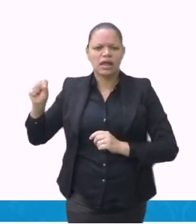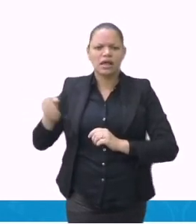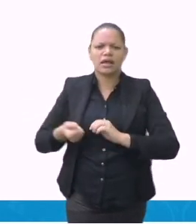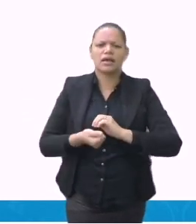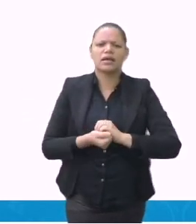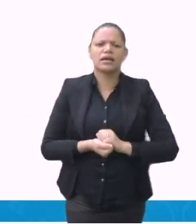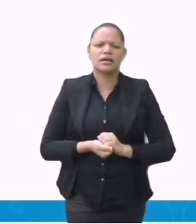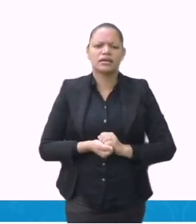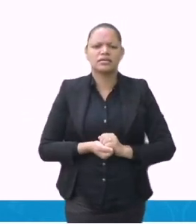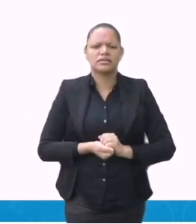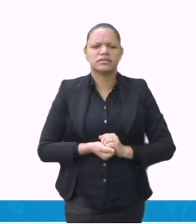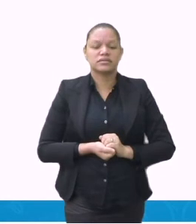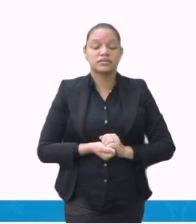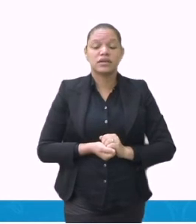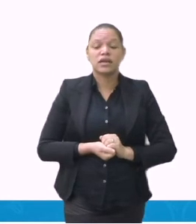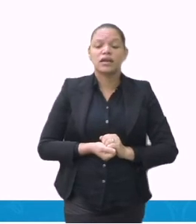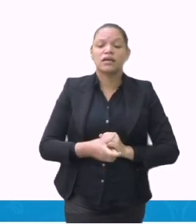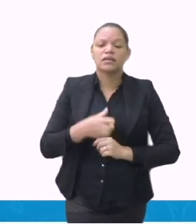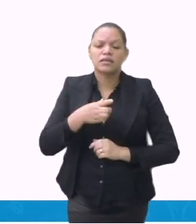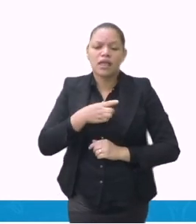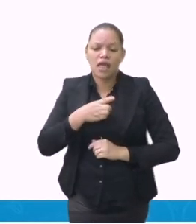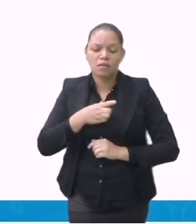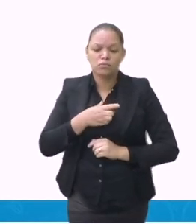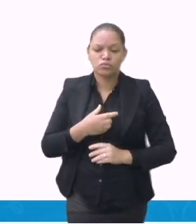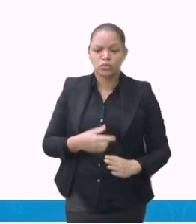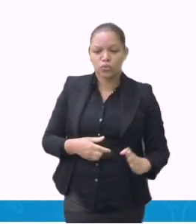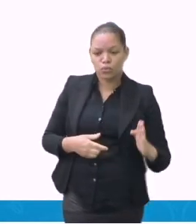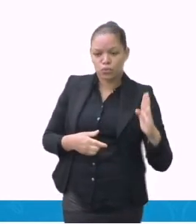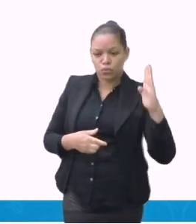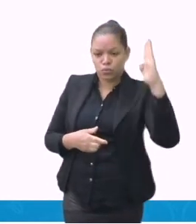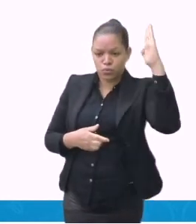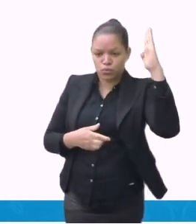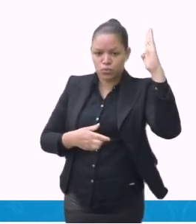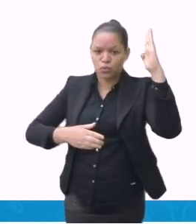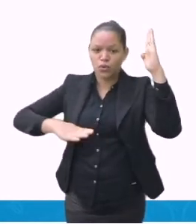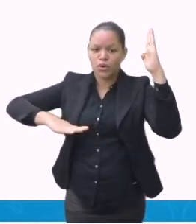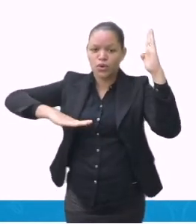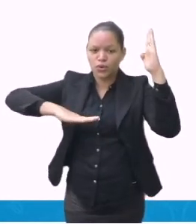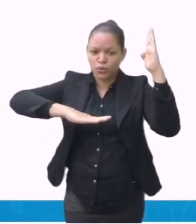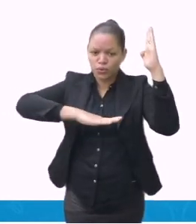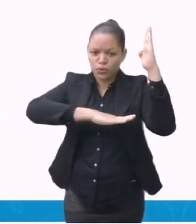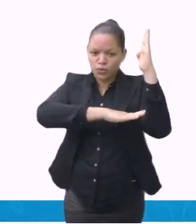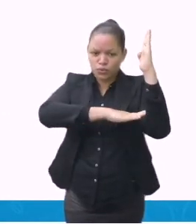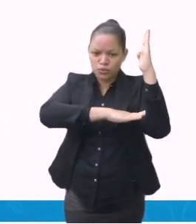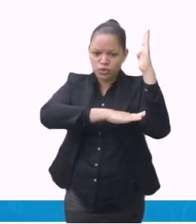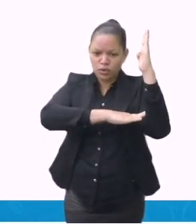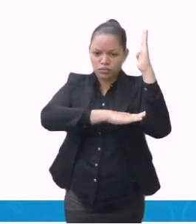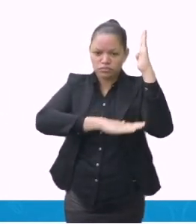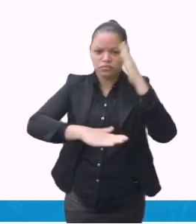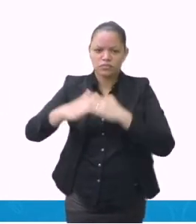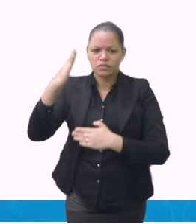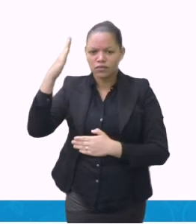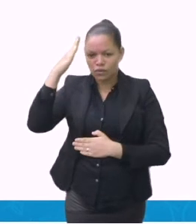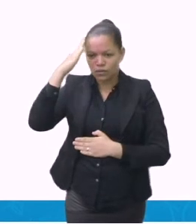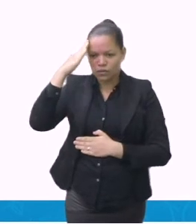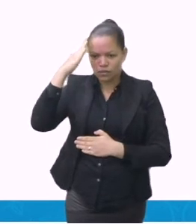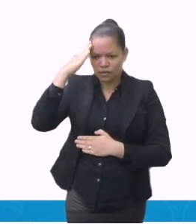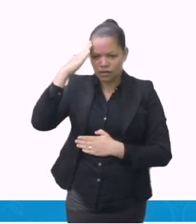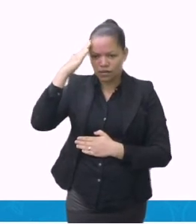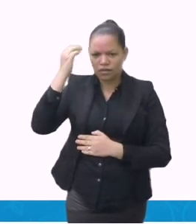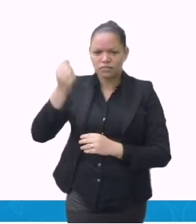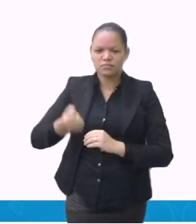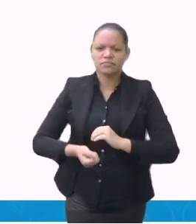plano cartesiano, pares ordenados, sempre indicamos primeiro o eixo horizontal. Lembra o